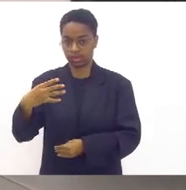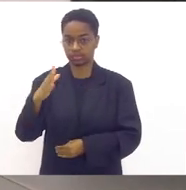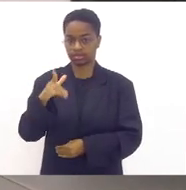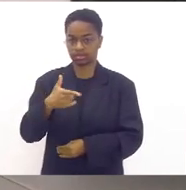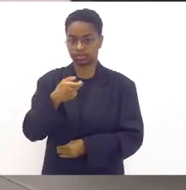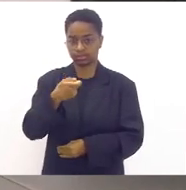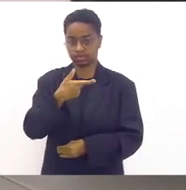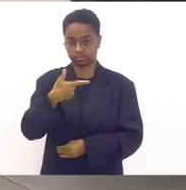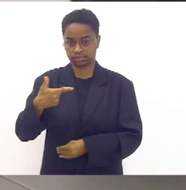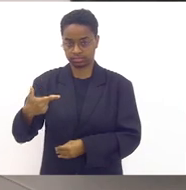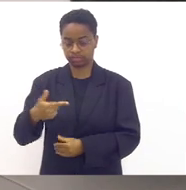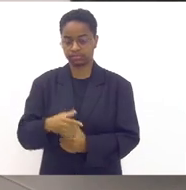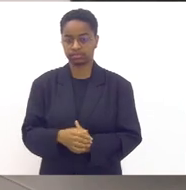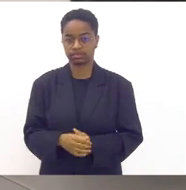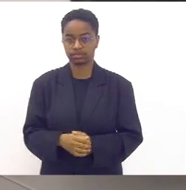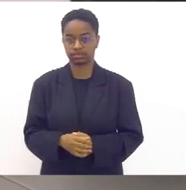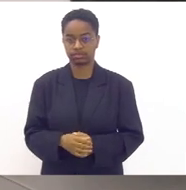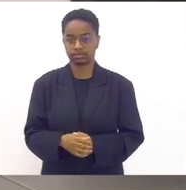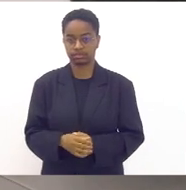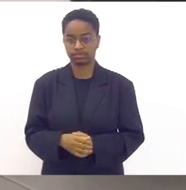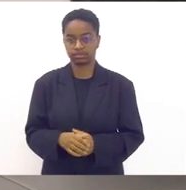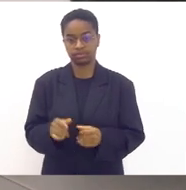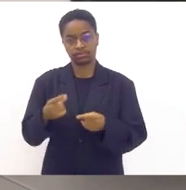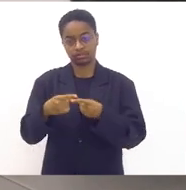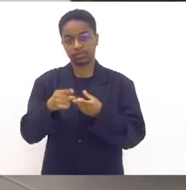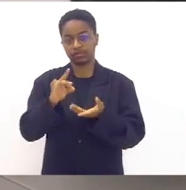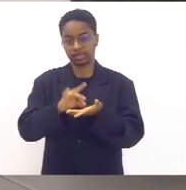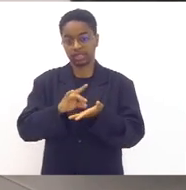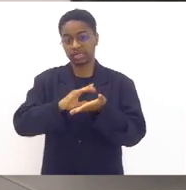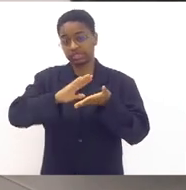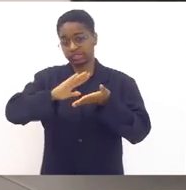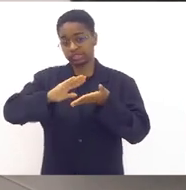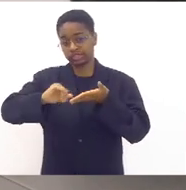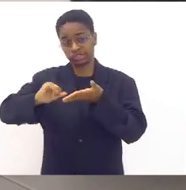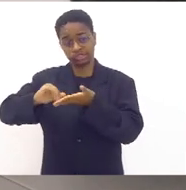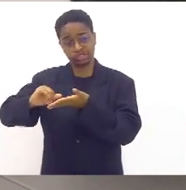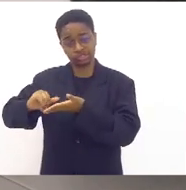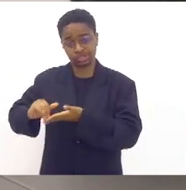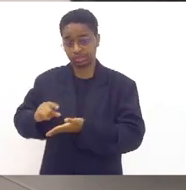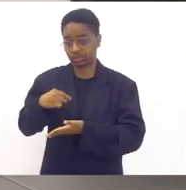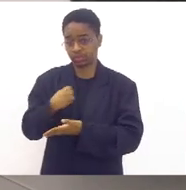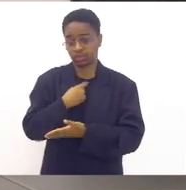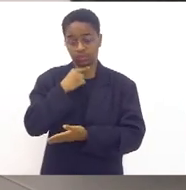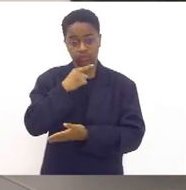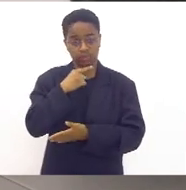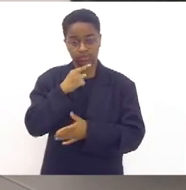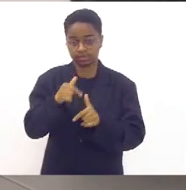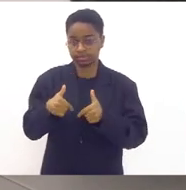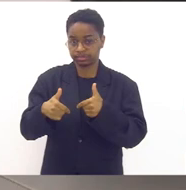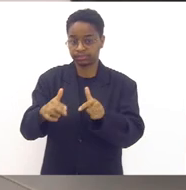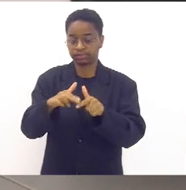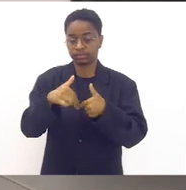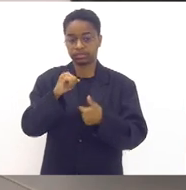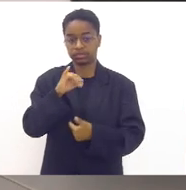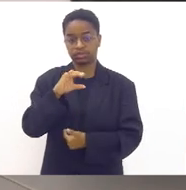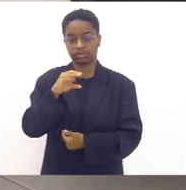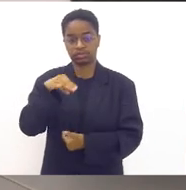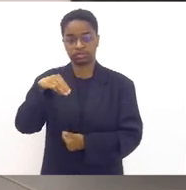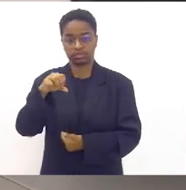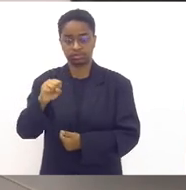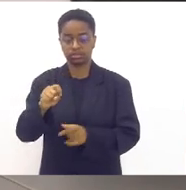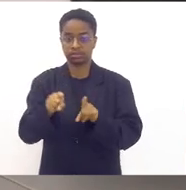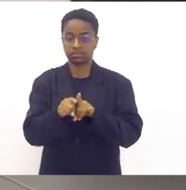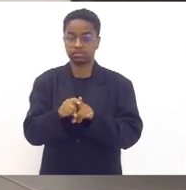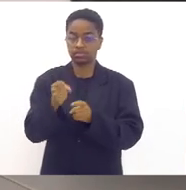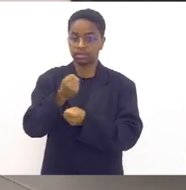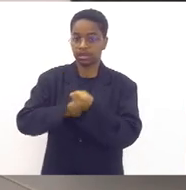194/2022, que realmente tira bastante aqui a nossa capacidade de arrecadação pelo ICMS. Tivemos ainda no ano passado